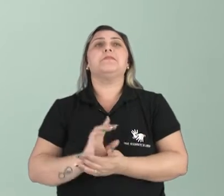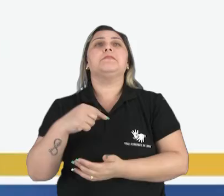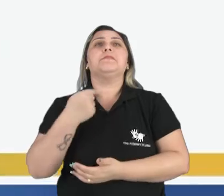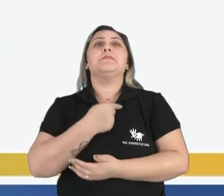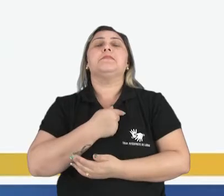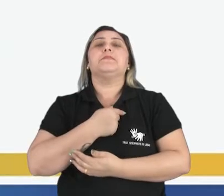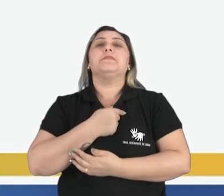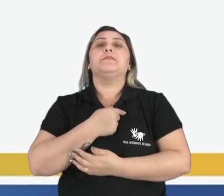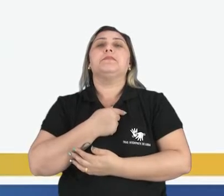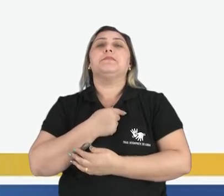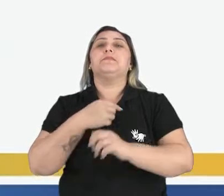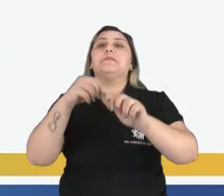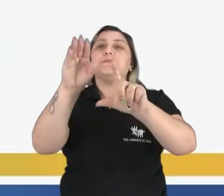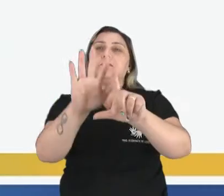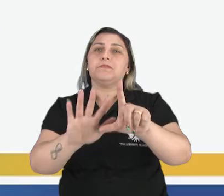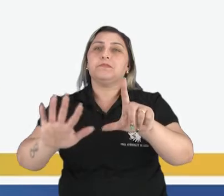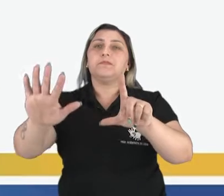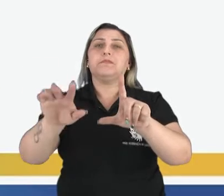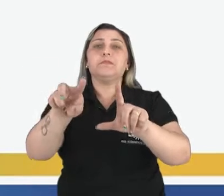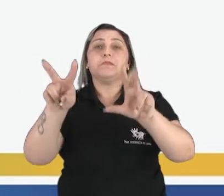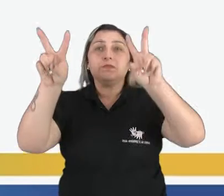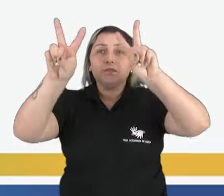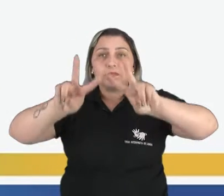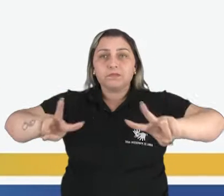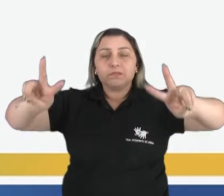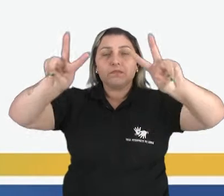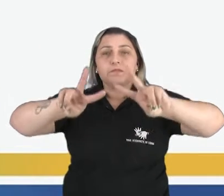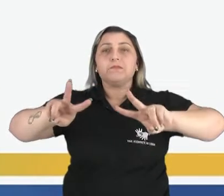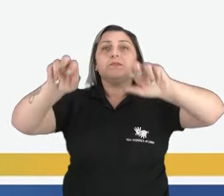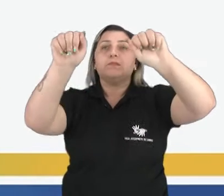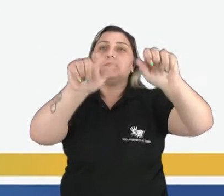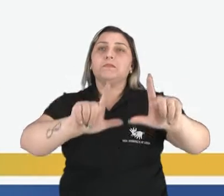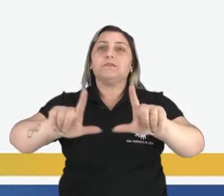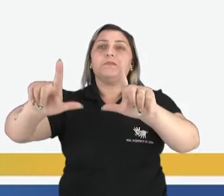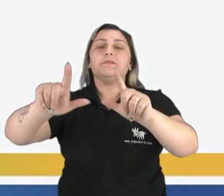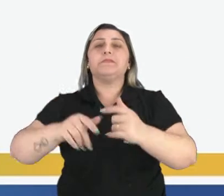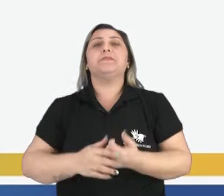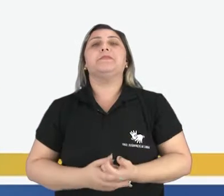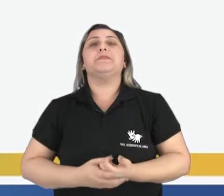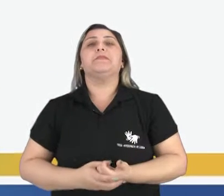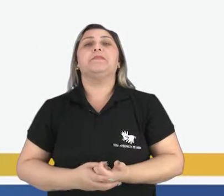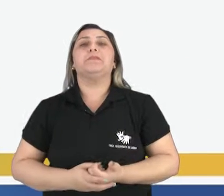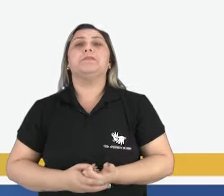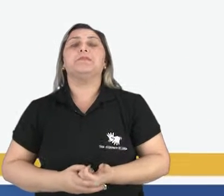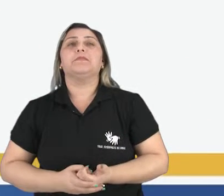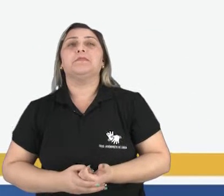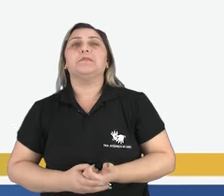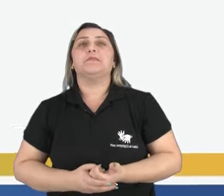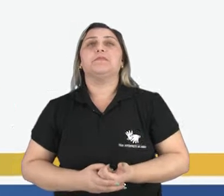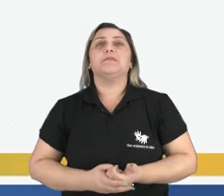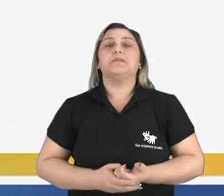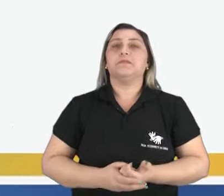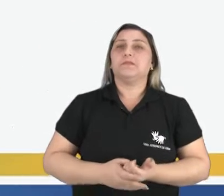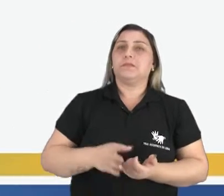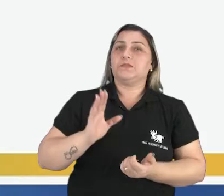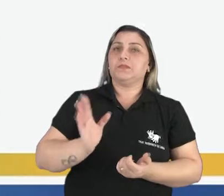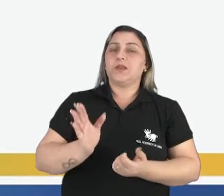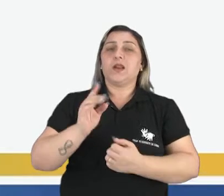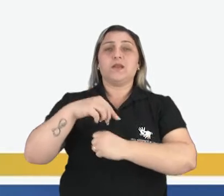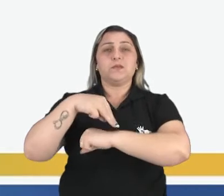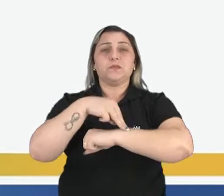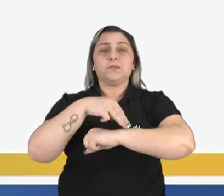estar compartilhando já para vocês visualizar aí em tela, tá? Já a introdução, já no